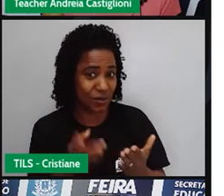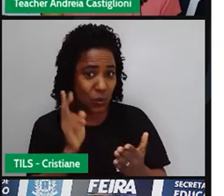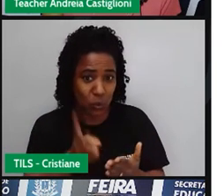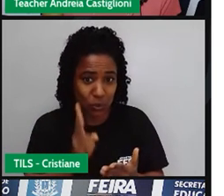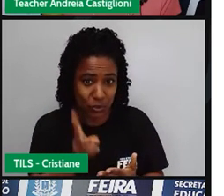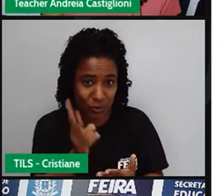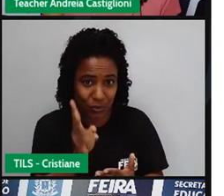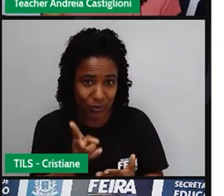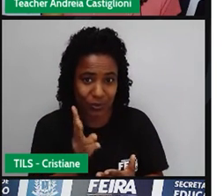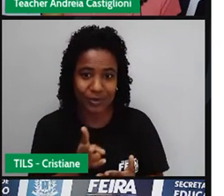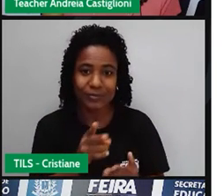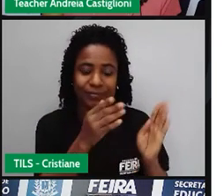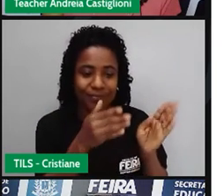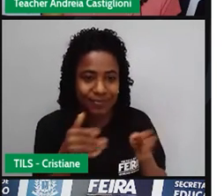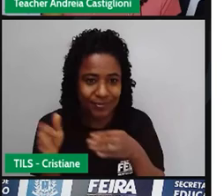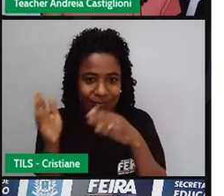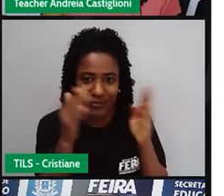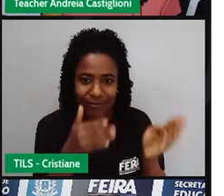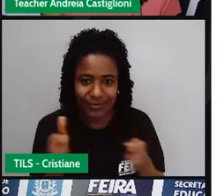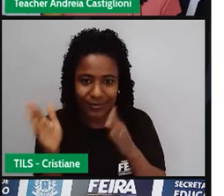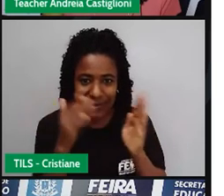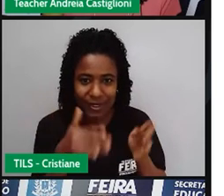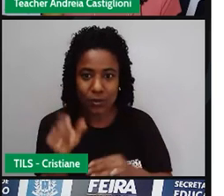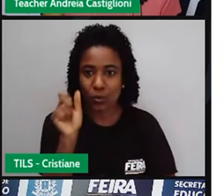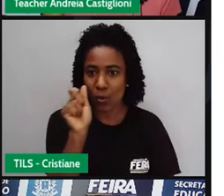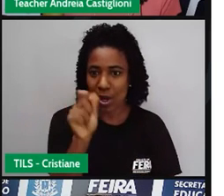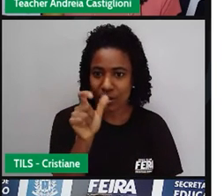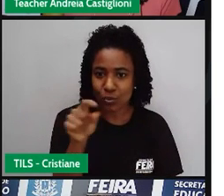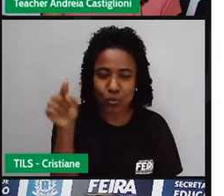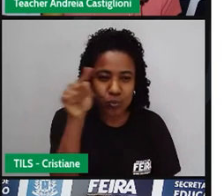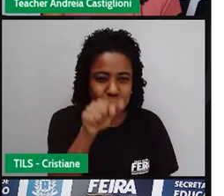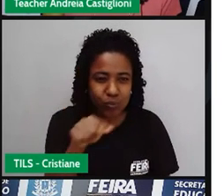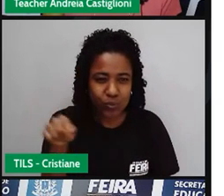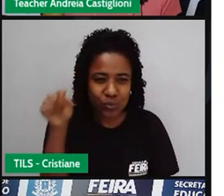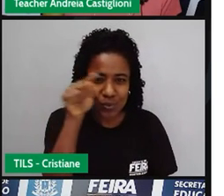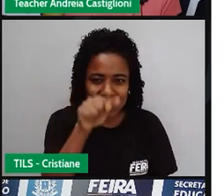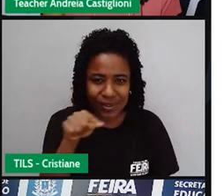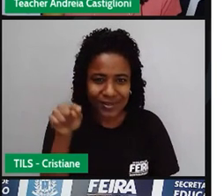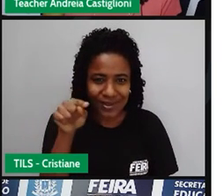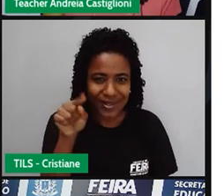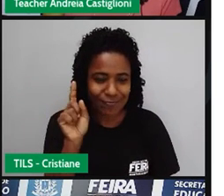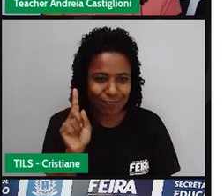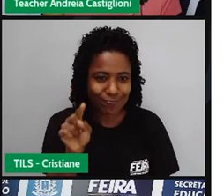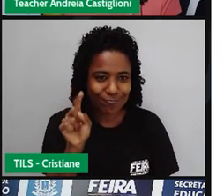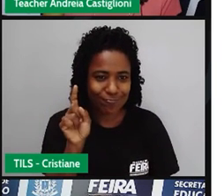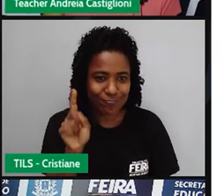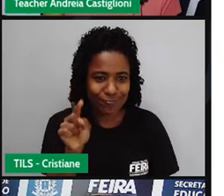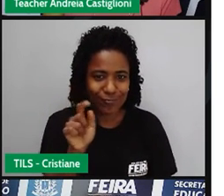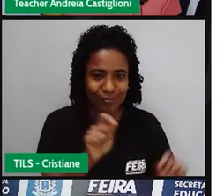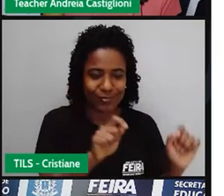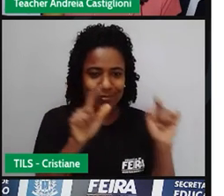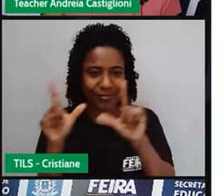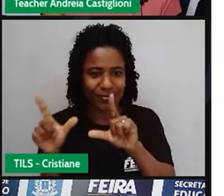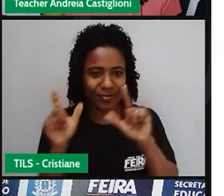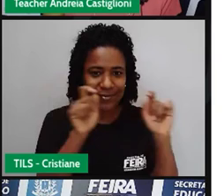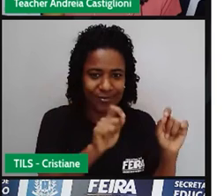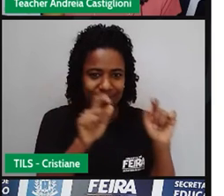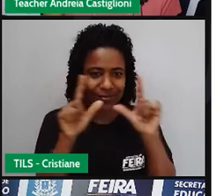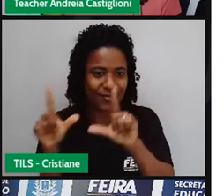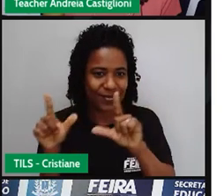clicando aqui nessa nesse ciclo azul né que tem um chiclete branco e acquasoldi